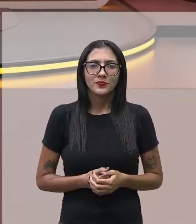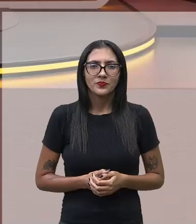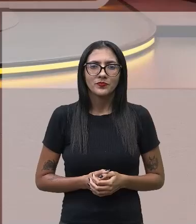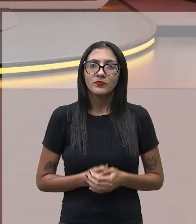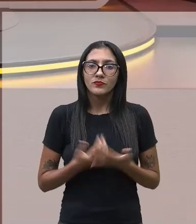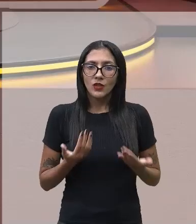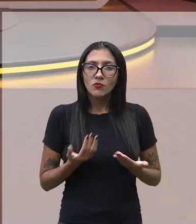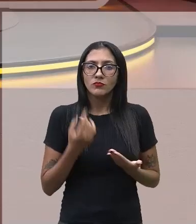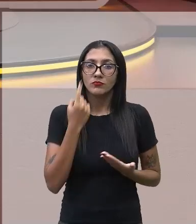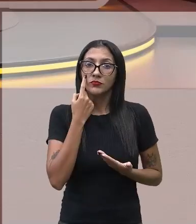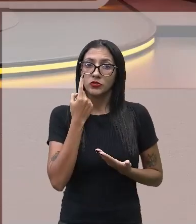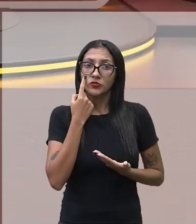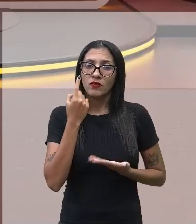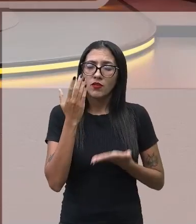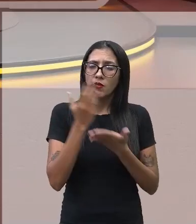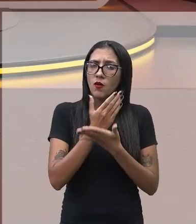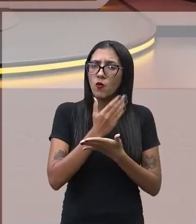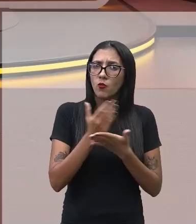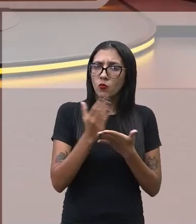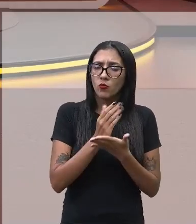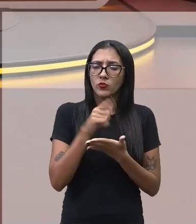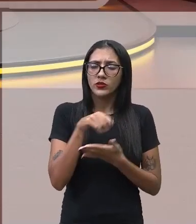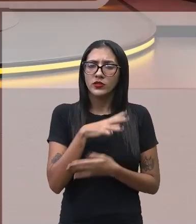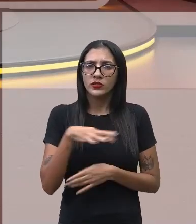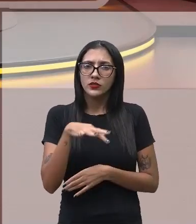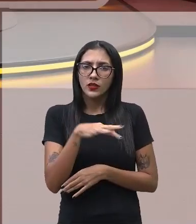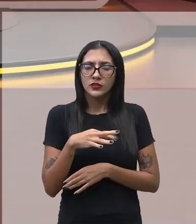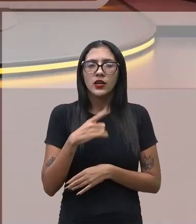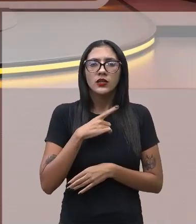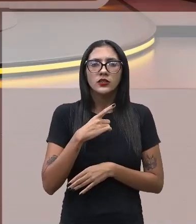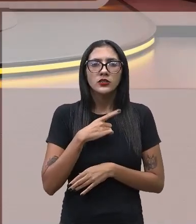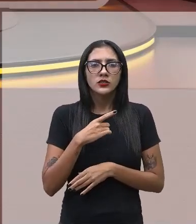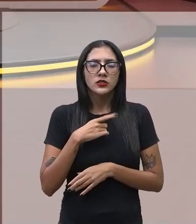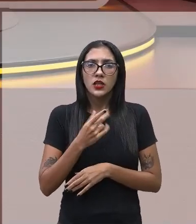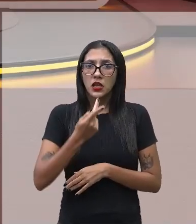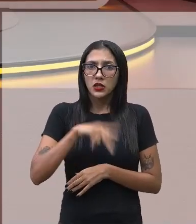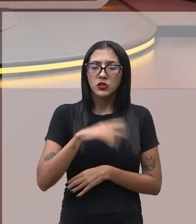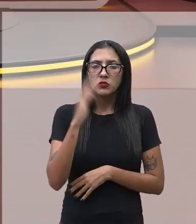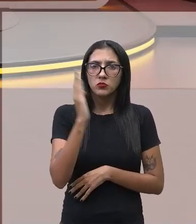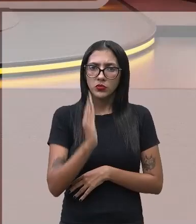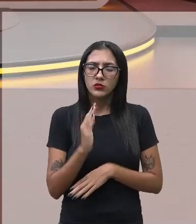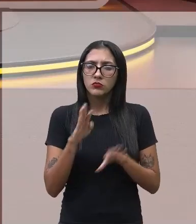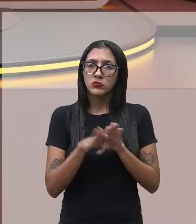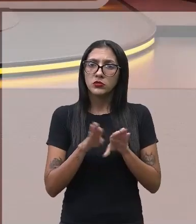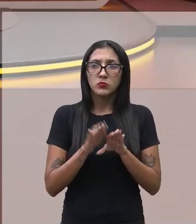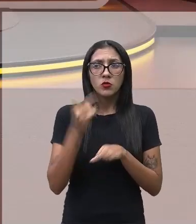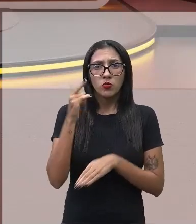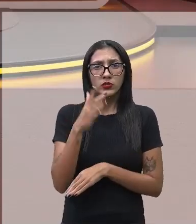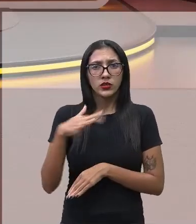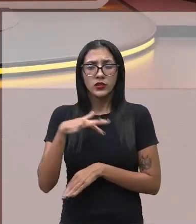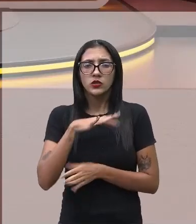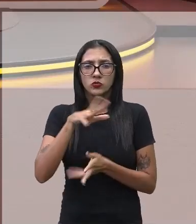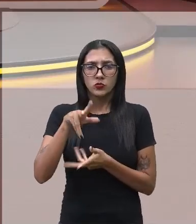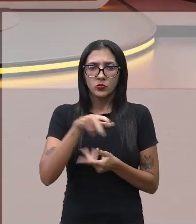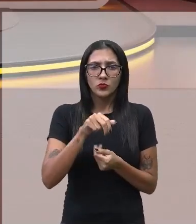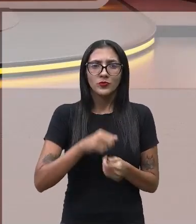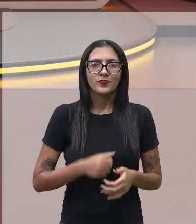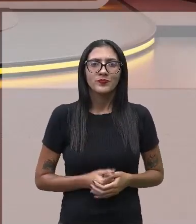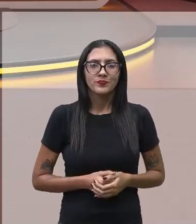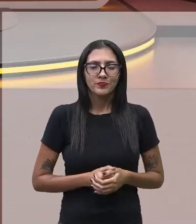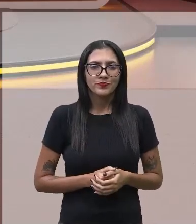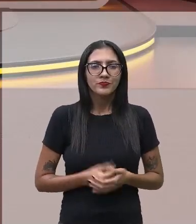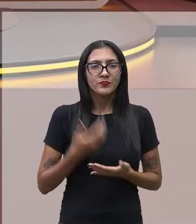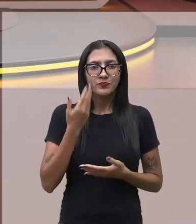de algumas dessas áreas que são implementadas no Brasil e em alguns outros lugares do mundo, começando aí pelas unidades